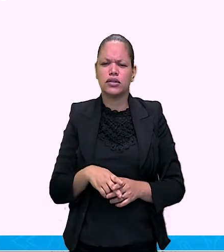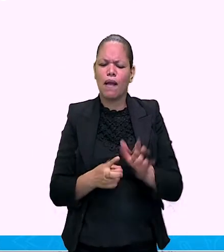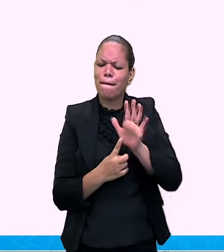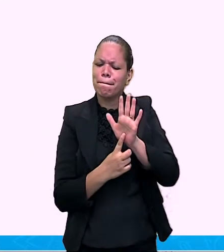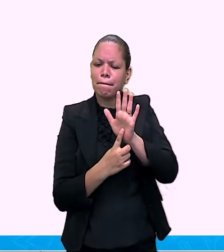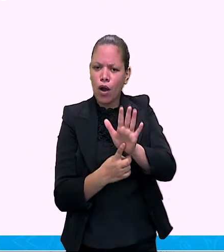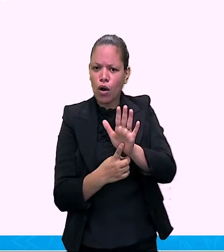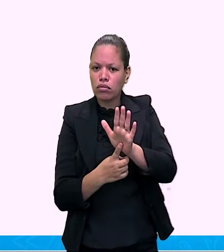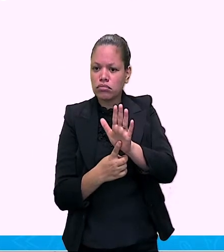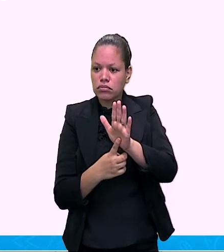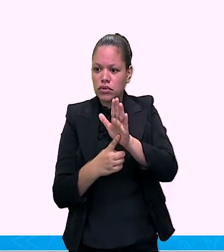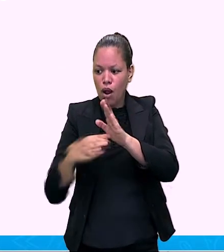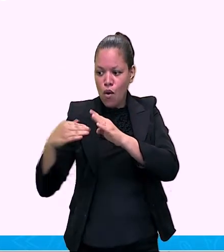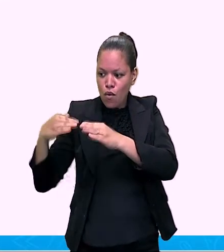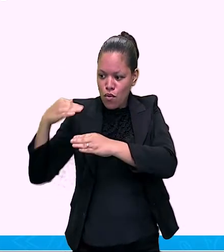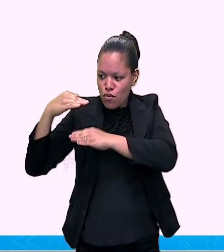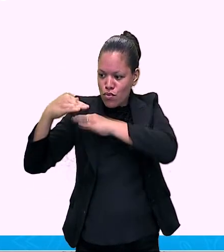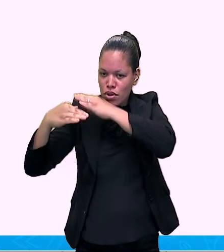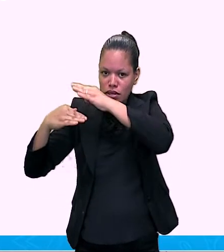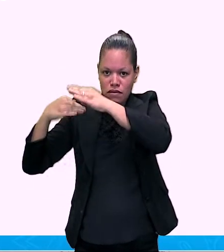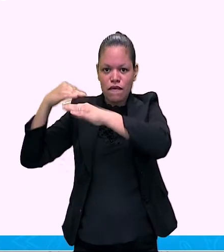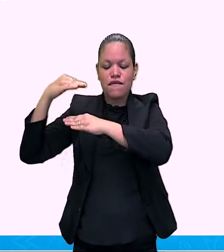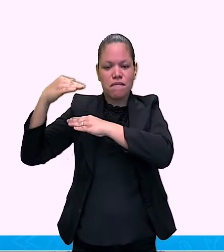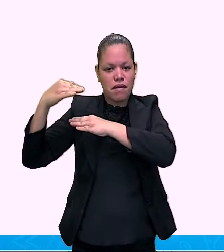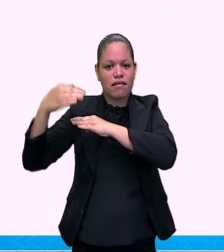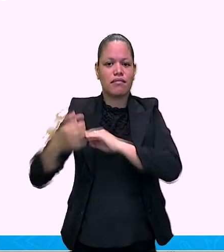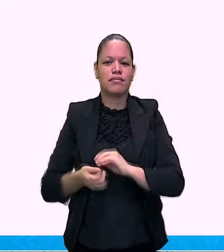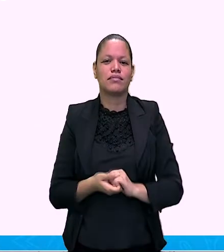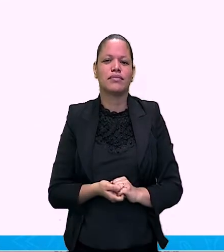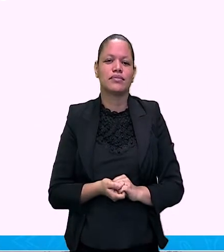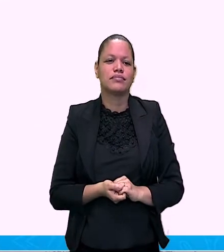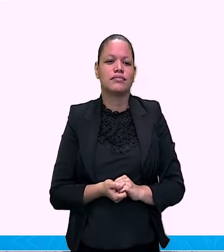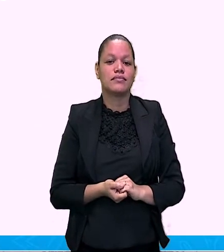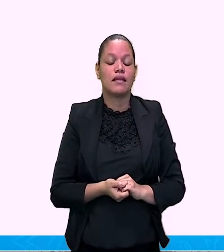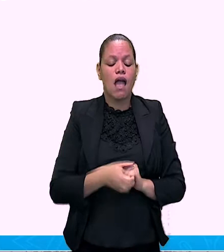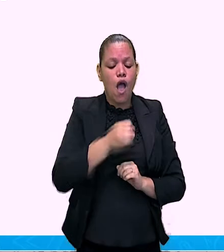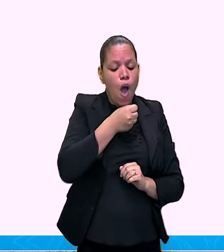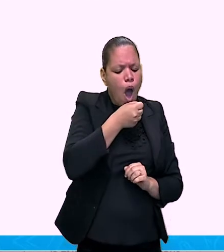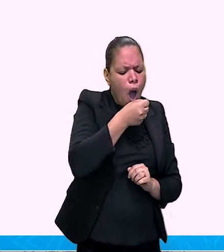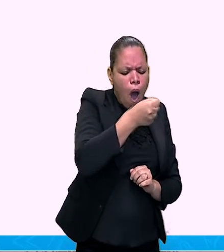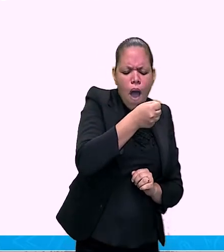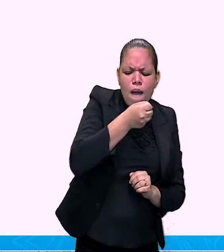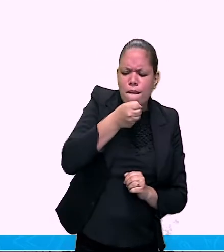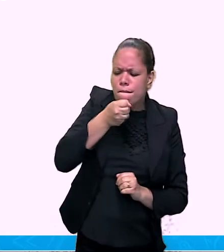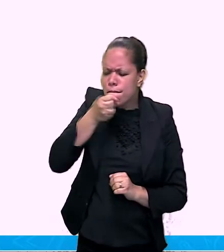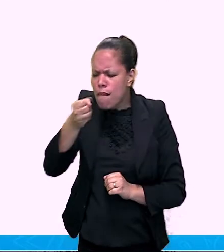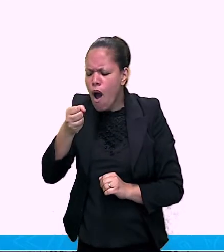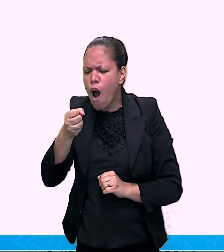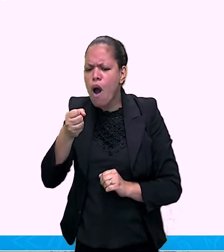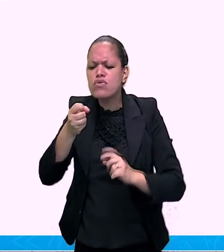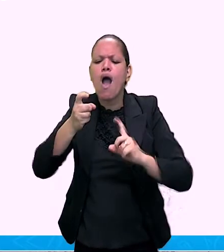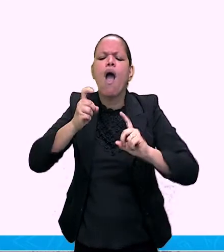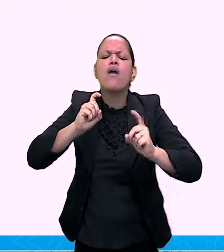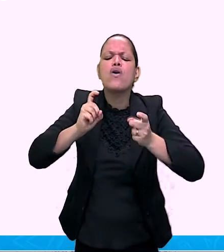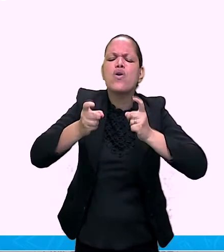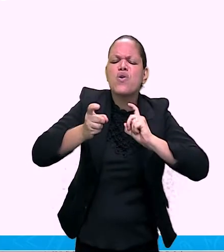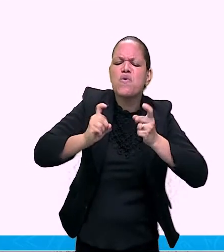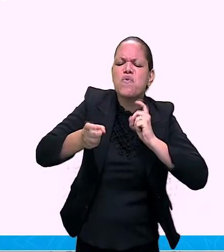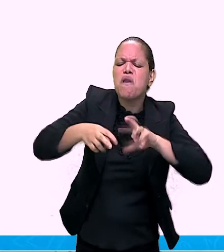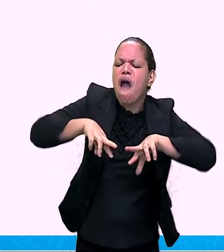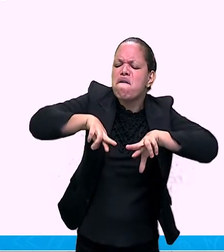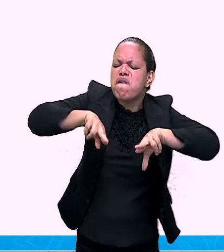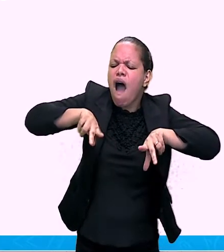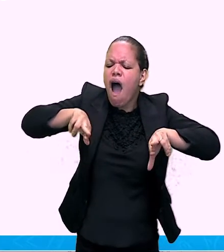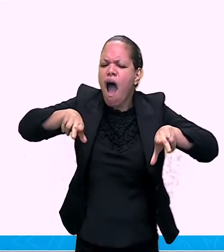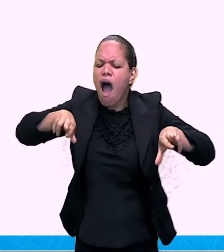que estar falando aquele mesmo assunto, né? E nessa parte o repórter reúne todas as informações e as